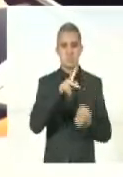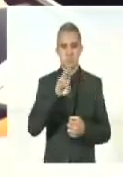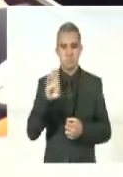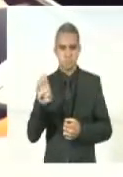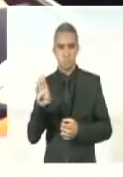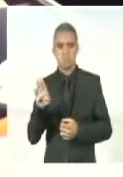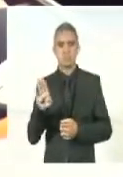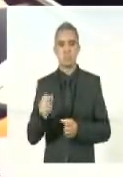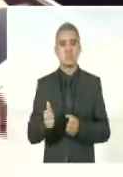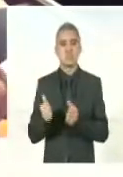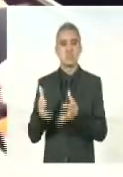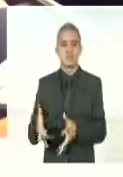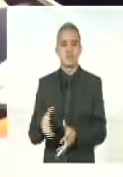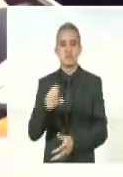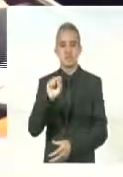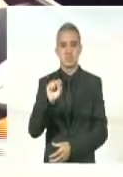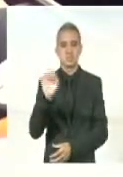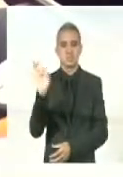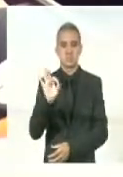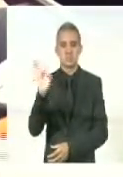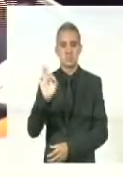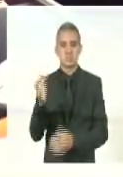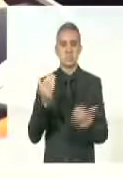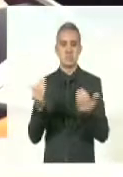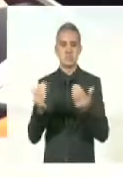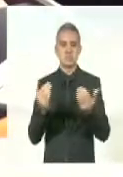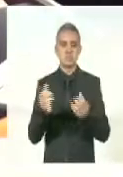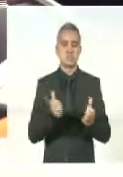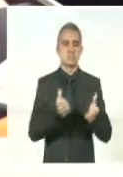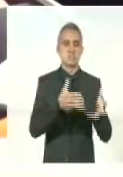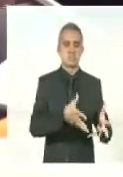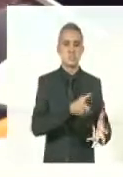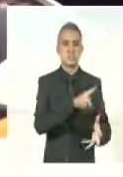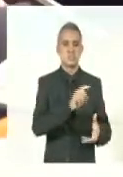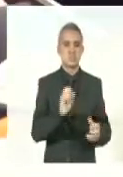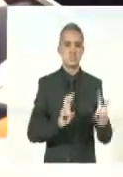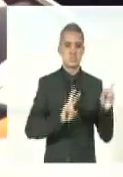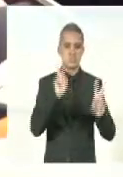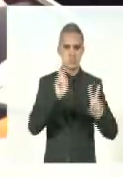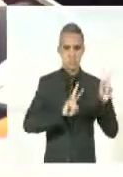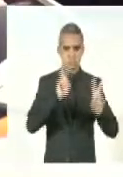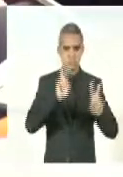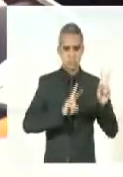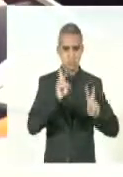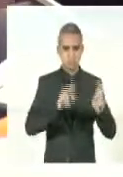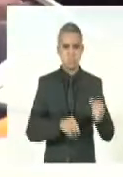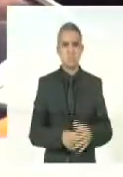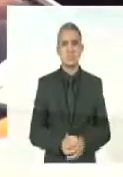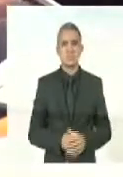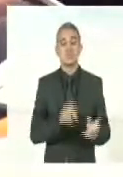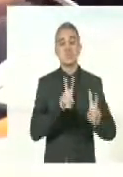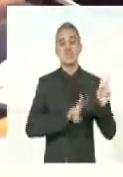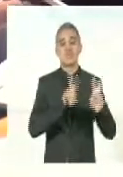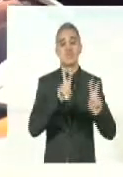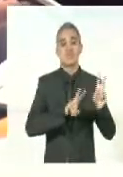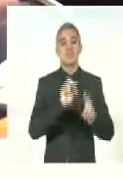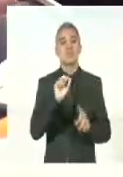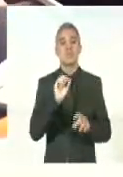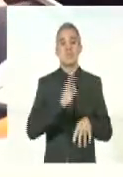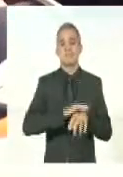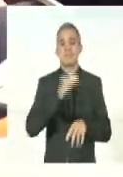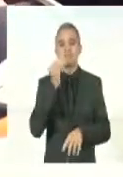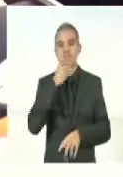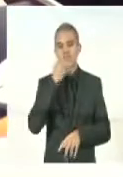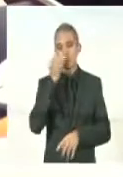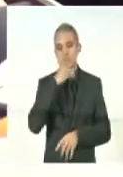carnaval, diga-se de passagem, falar do carnaval, que foi o carnaval mais pífio, mais fraco da